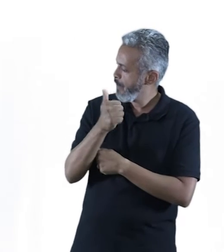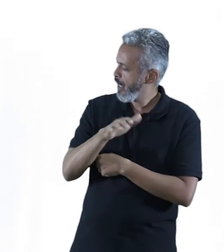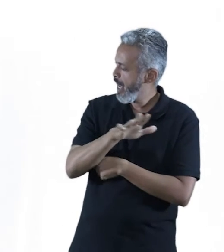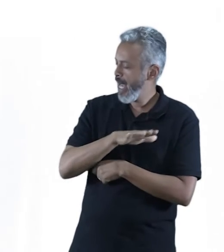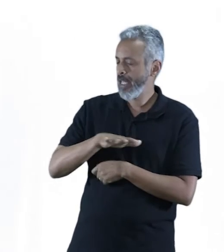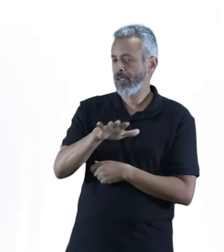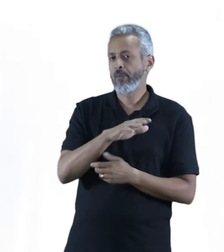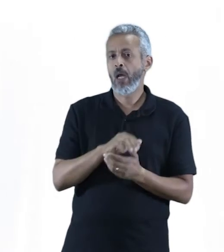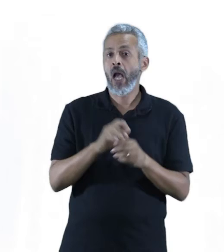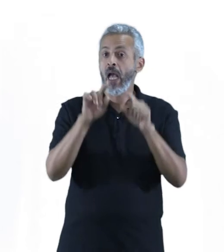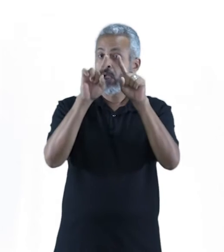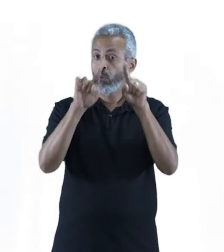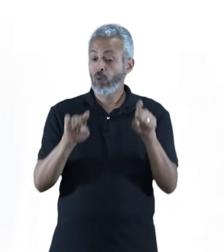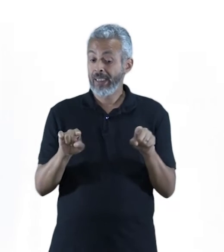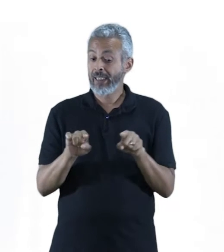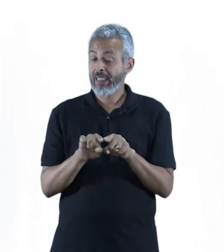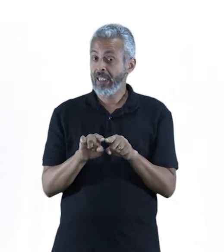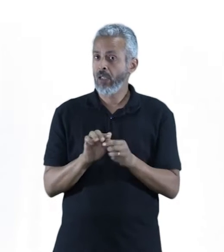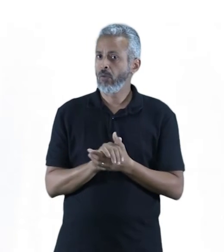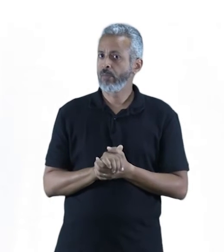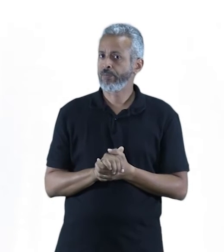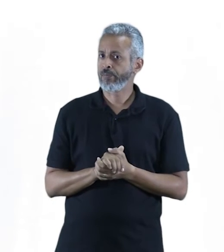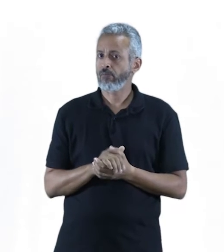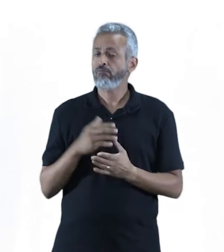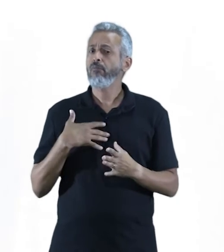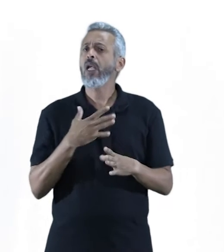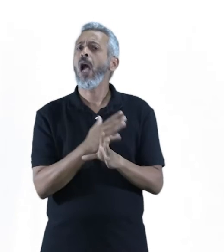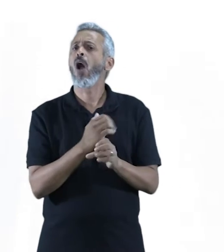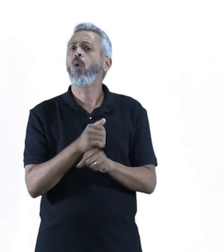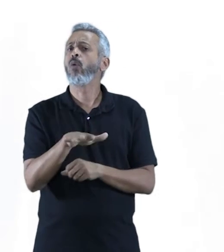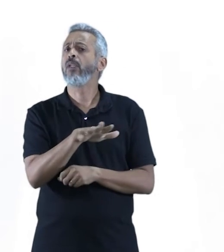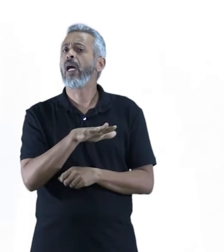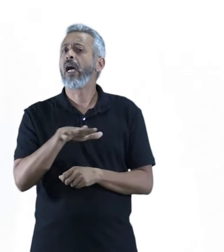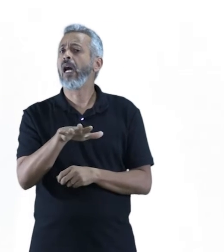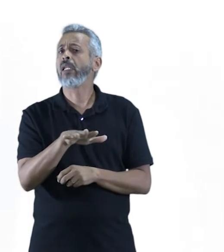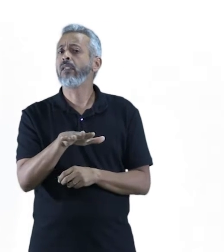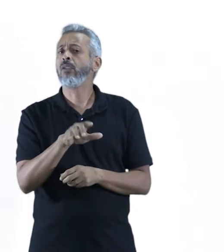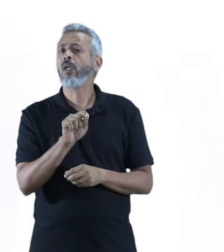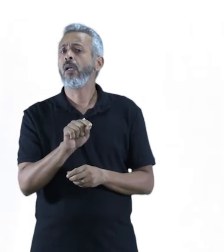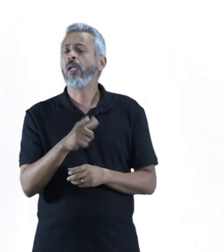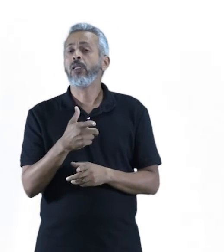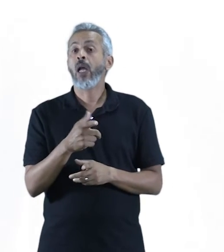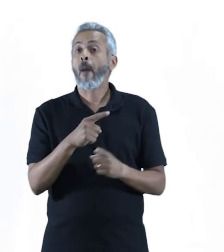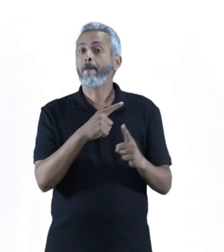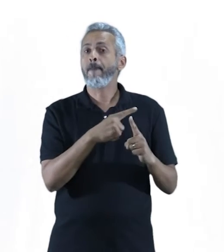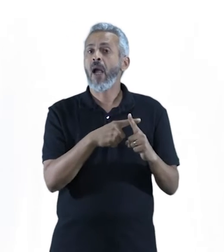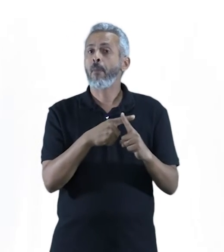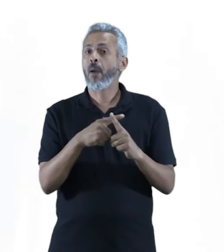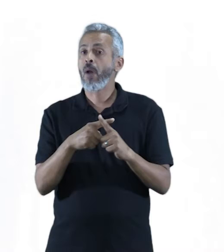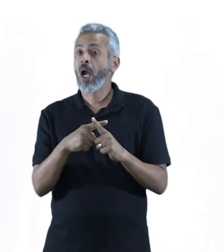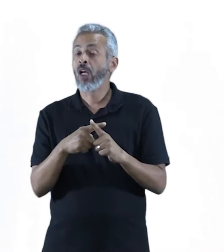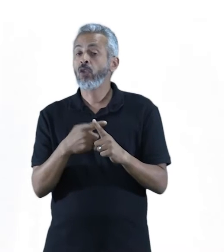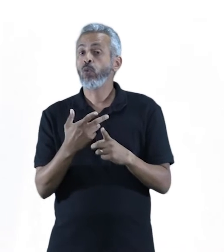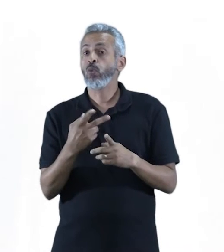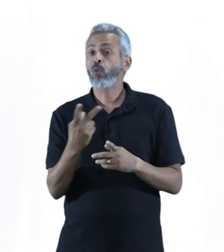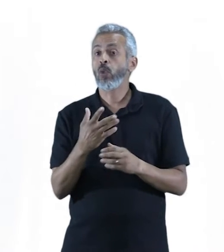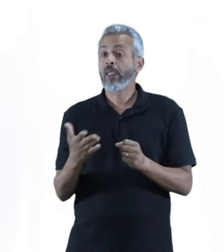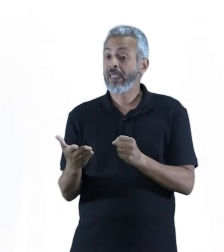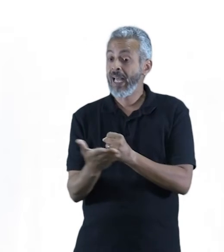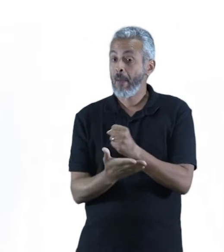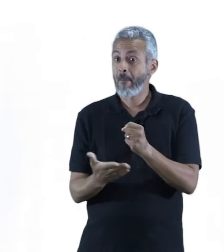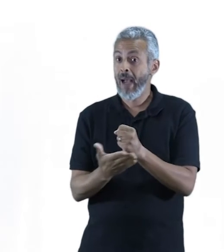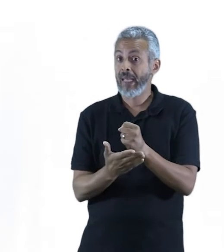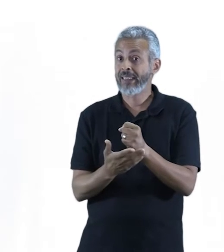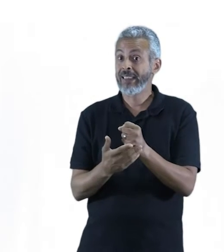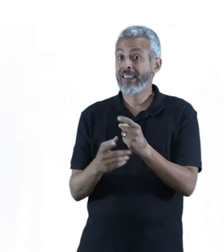primeira área, a do triângulo. Para o cálculo da área do triângulo, devemos multiplicar o valor da